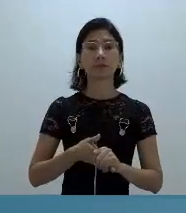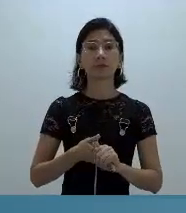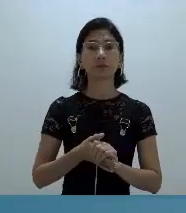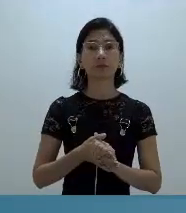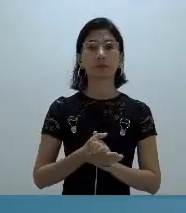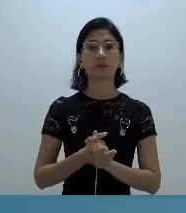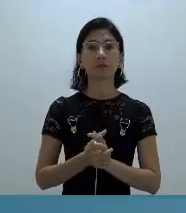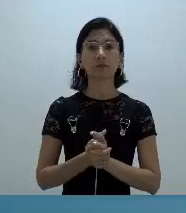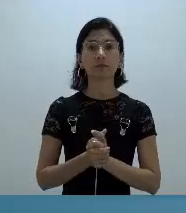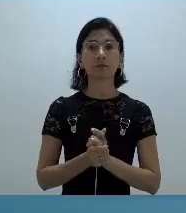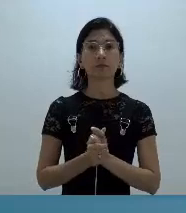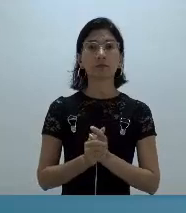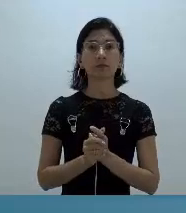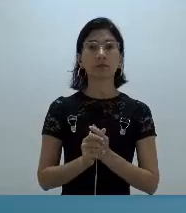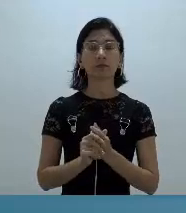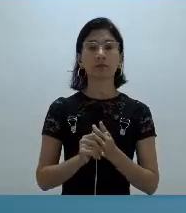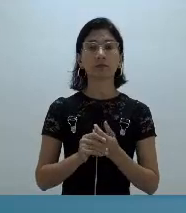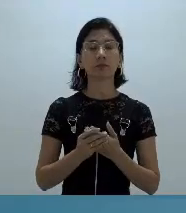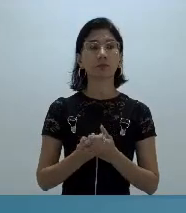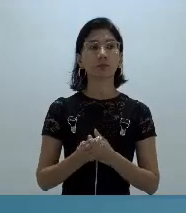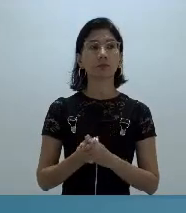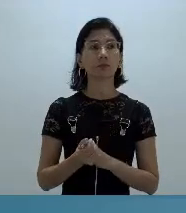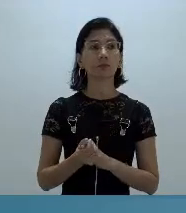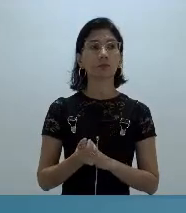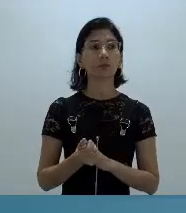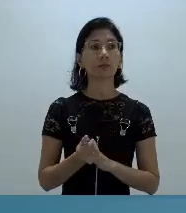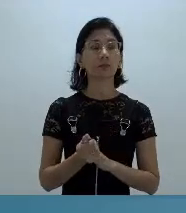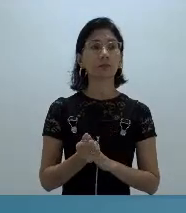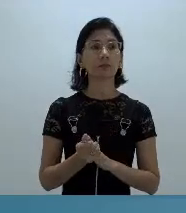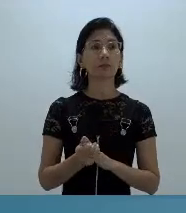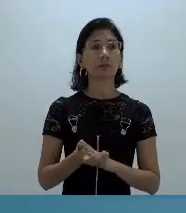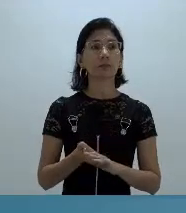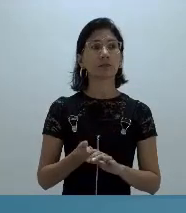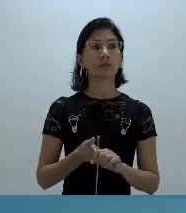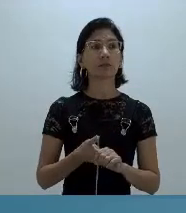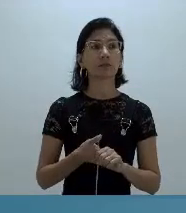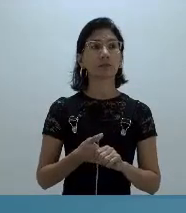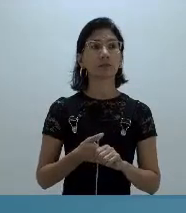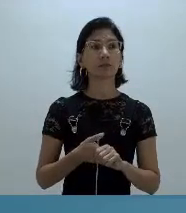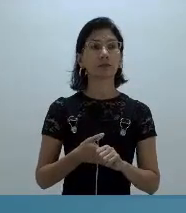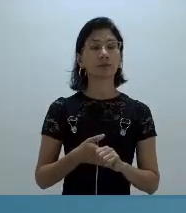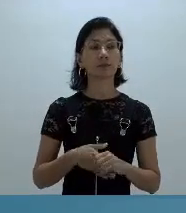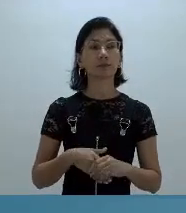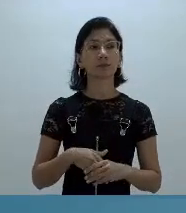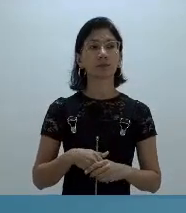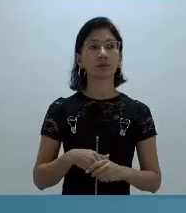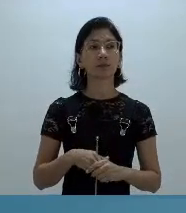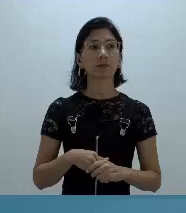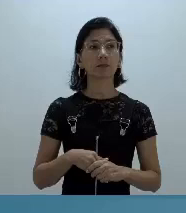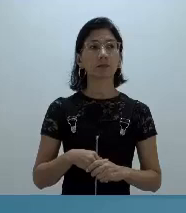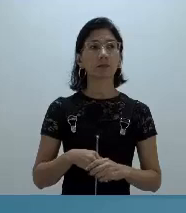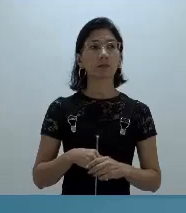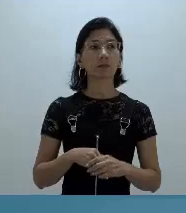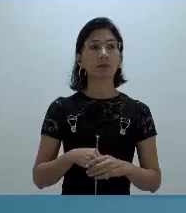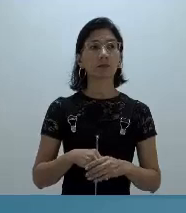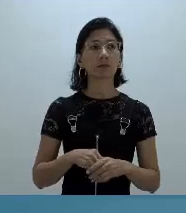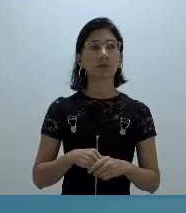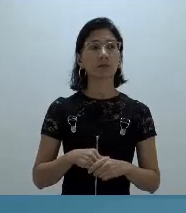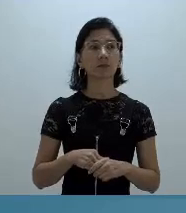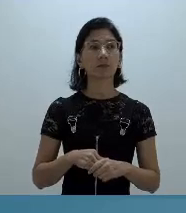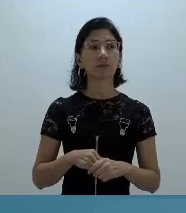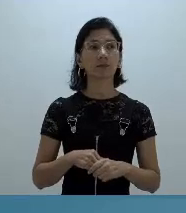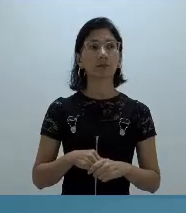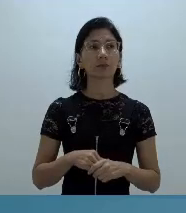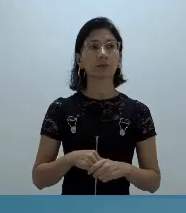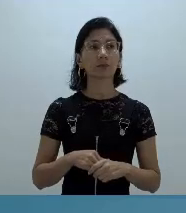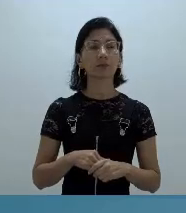do ano de 2015, no time 10 de São Paulo, ela proveniu para a prescrição, sendo o atual julgado, em 11 de